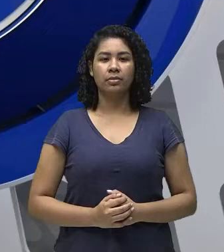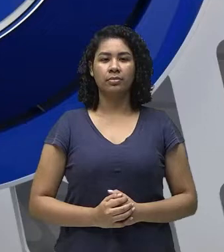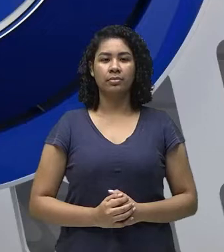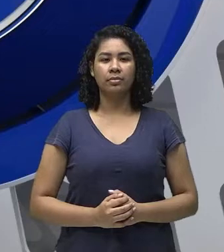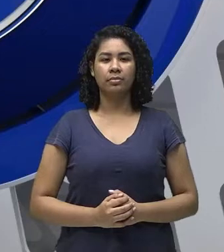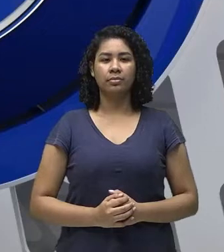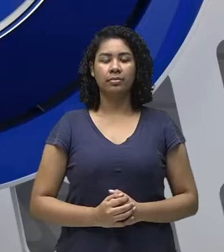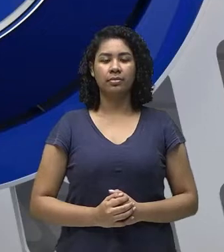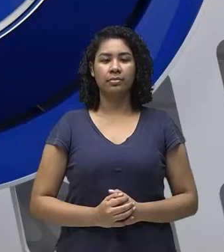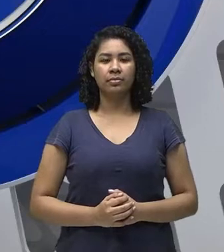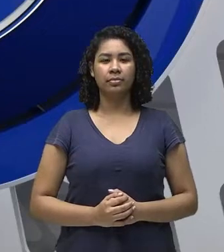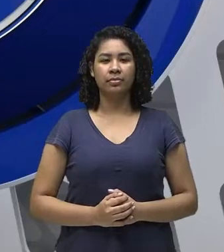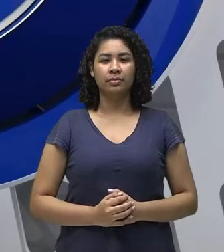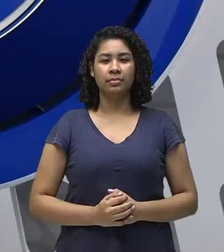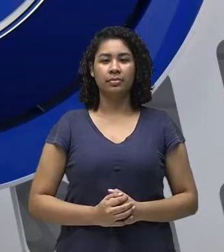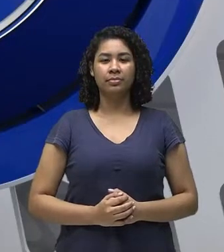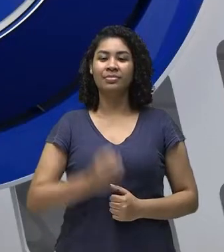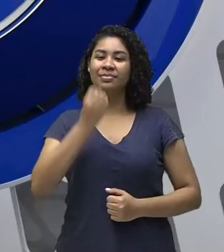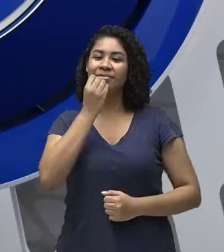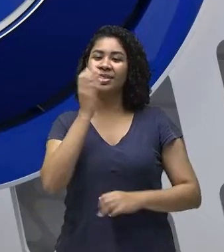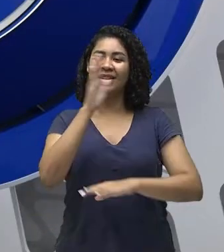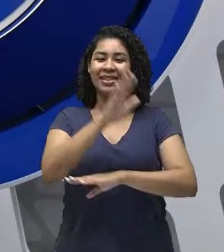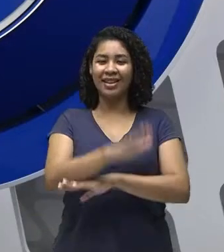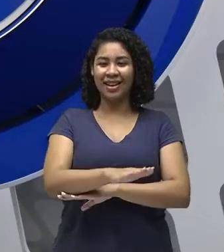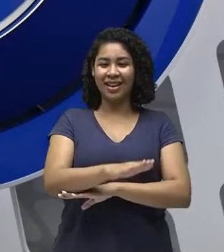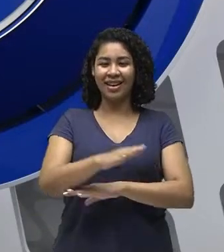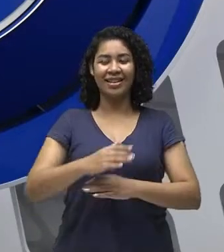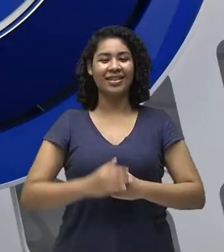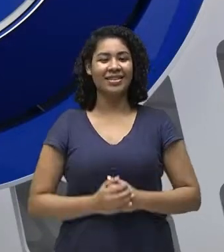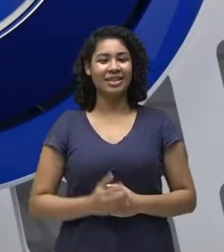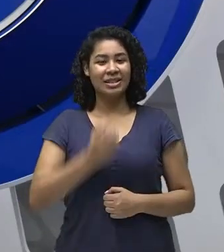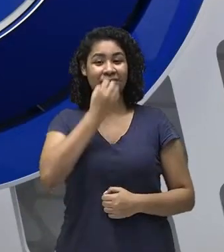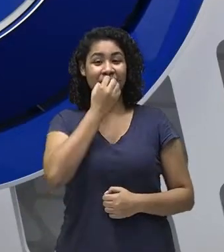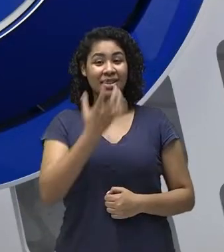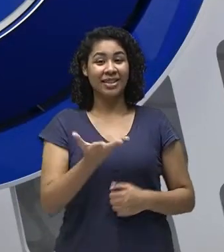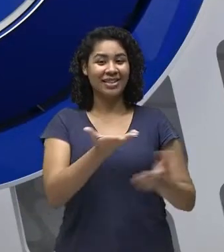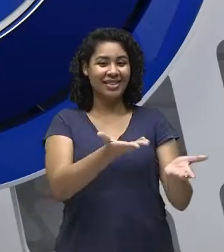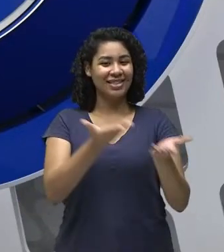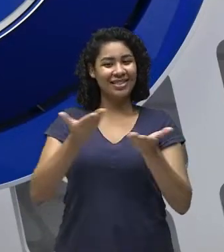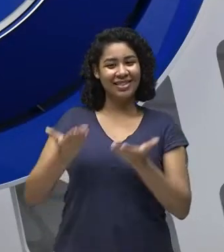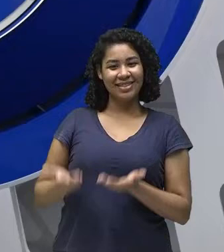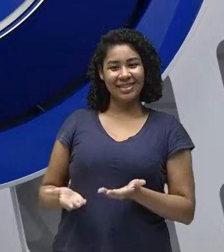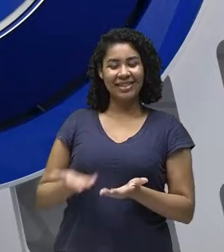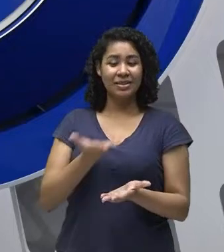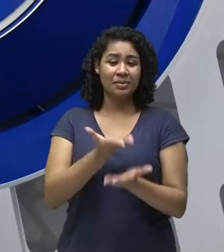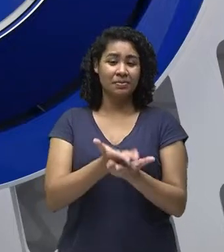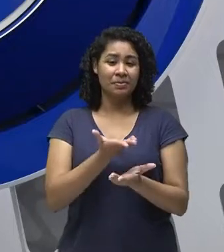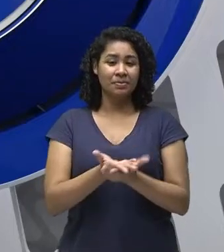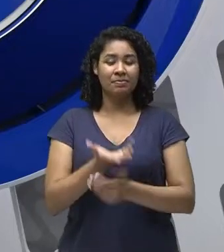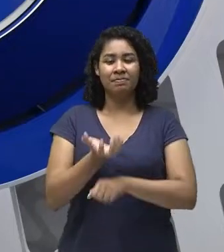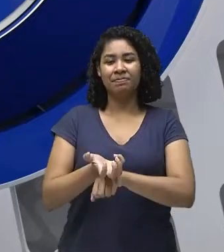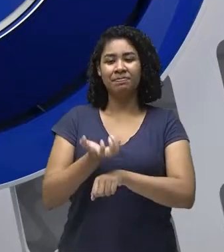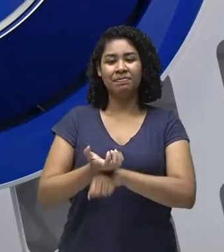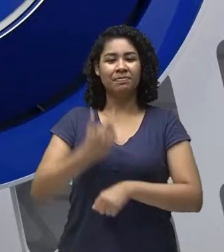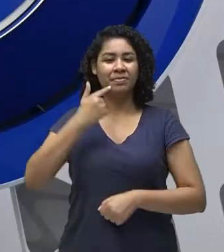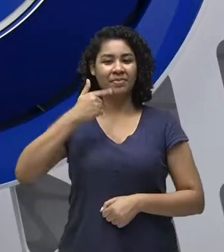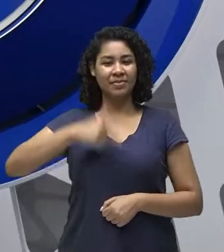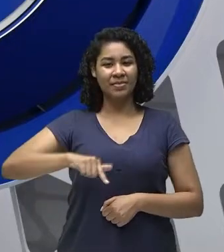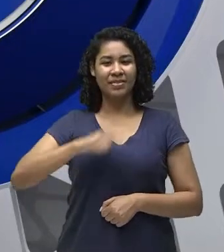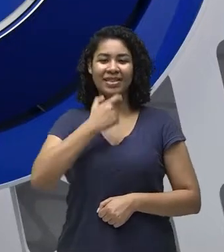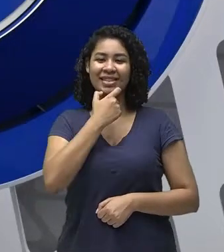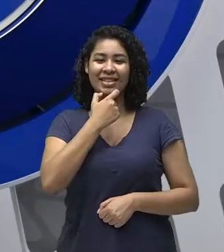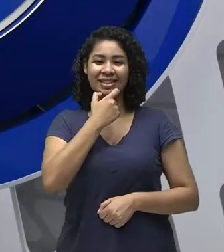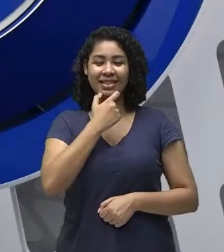Hello, good afternoon, boa tarde, you're welcome, sejam bem-vindos à nossa aula de inglês. Eu sou a